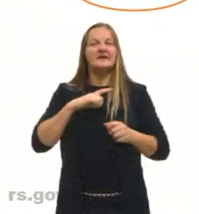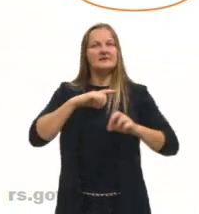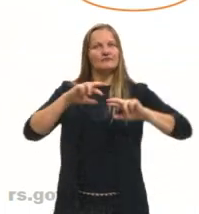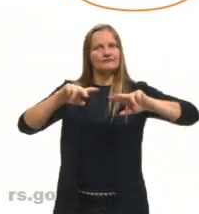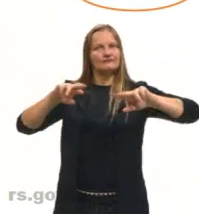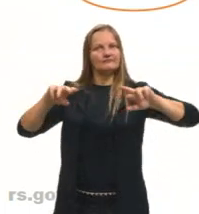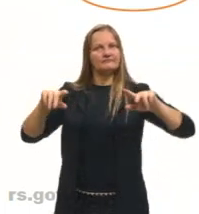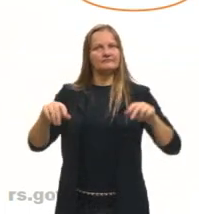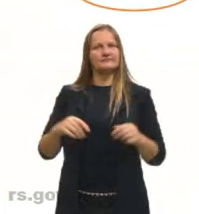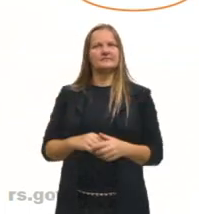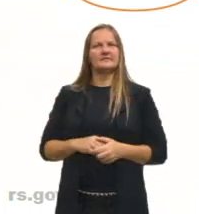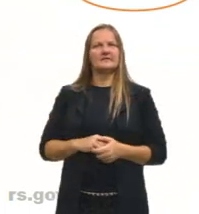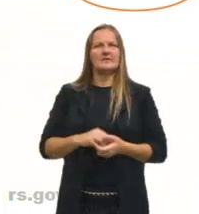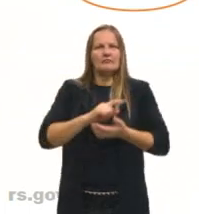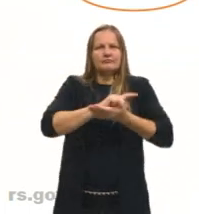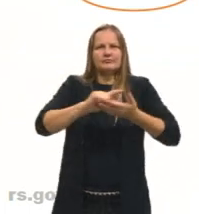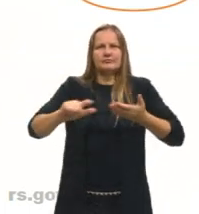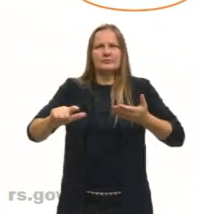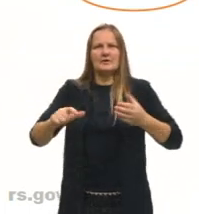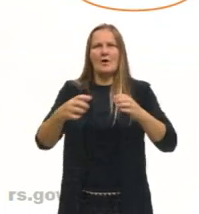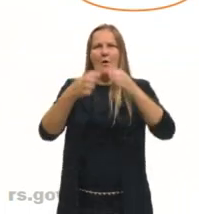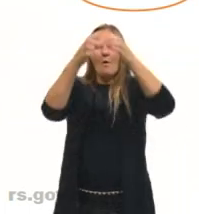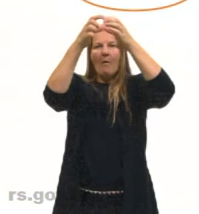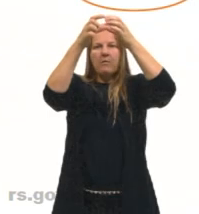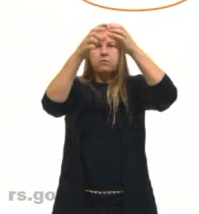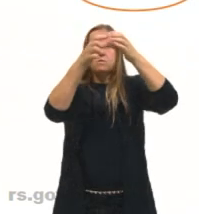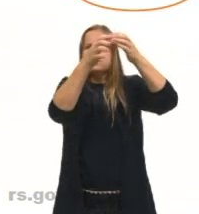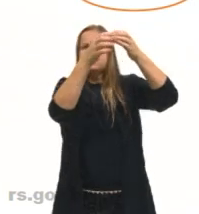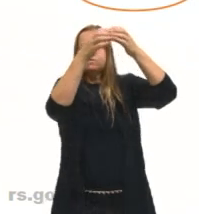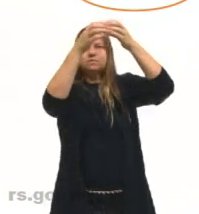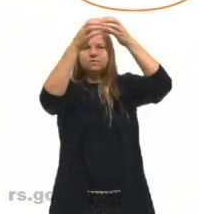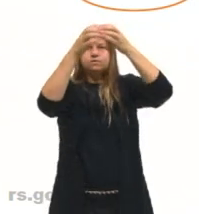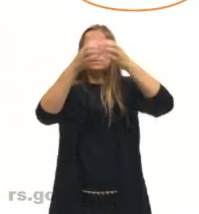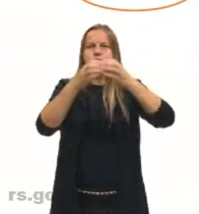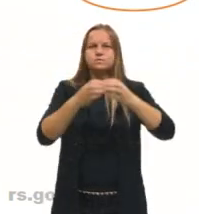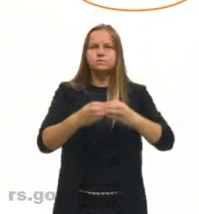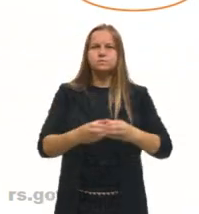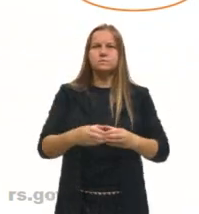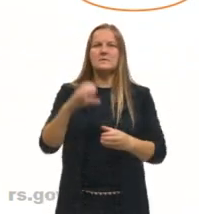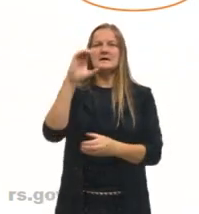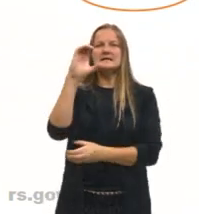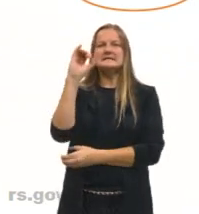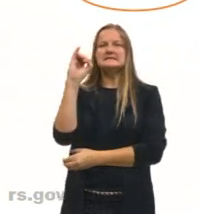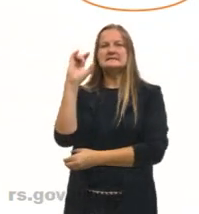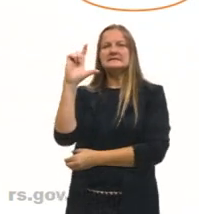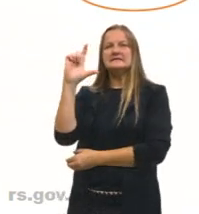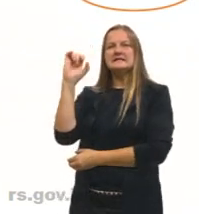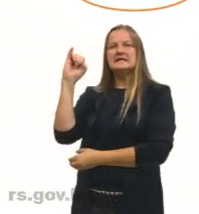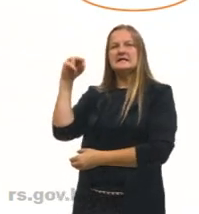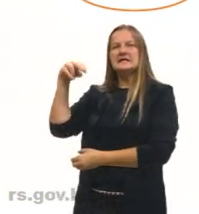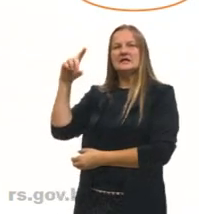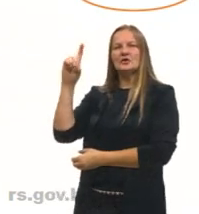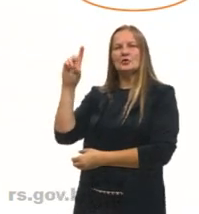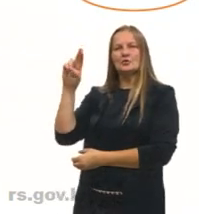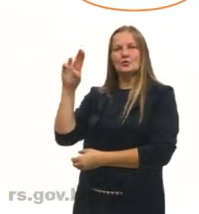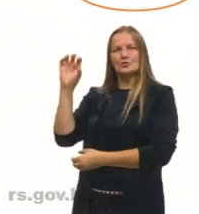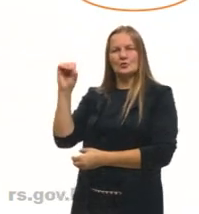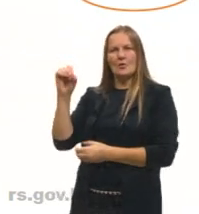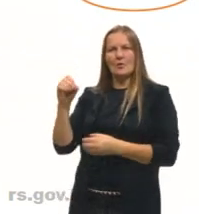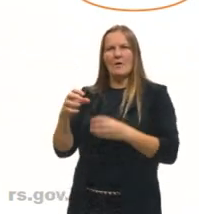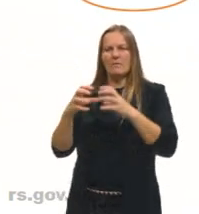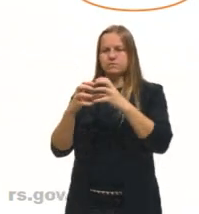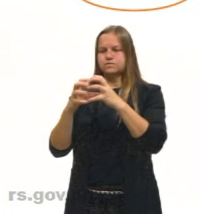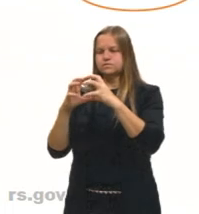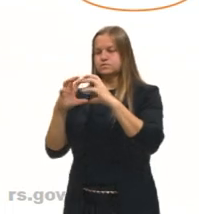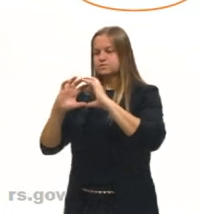formas de seguir ou é cilindro ou é cônico ou é plano certo o cilindro como se eu pegasse essa mulher